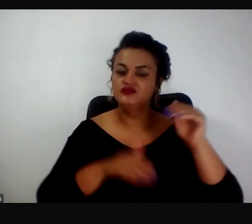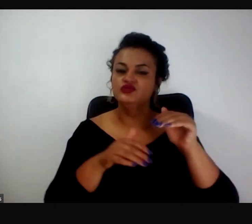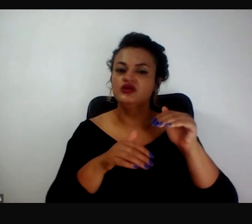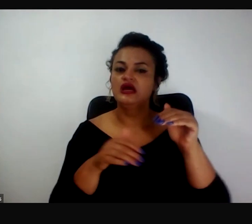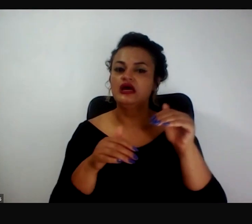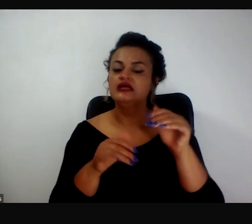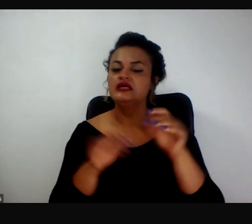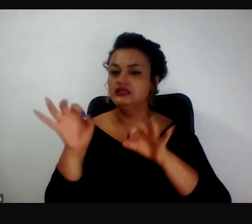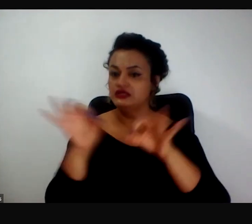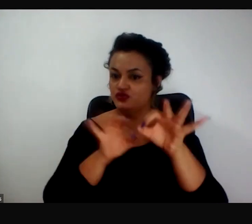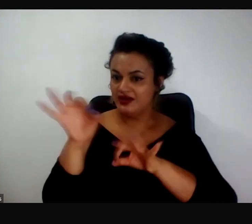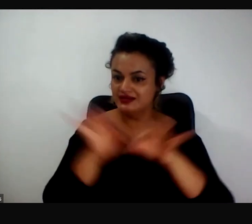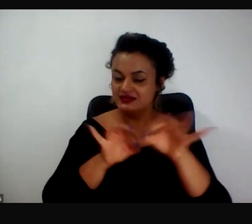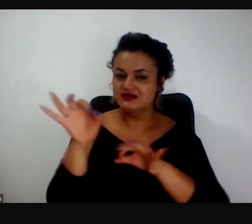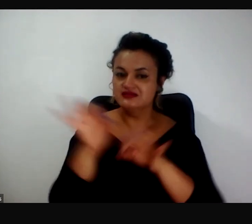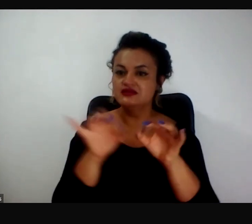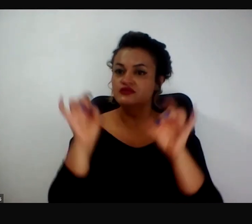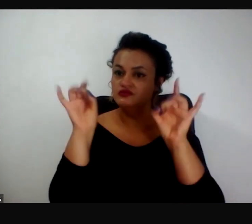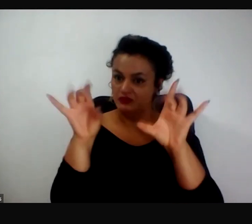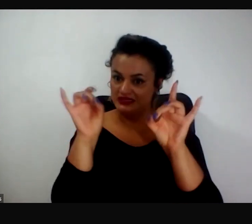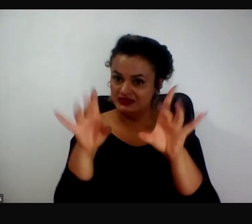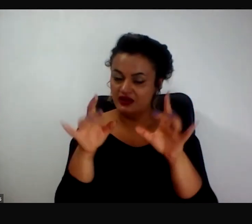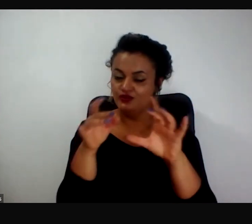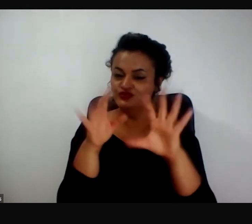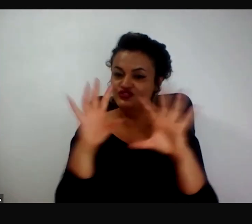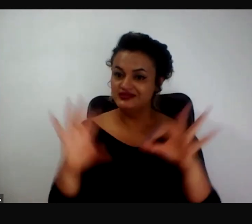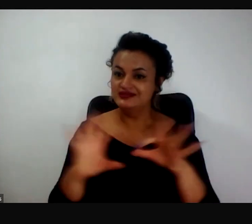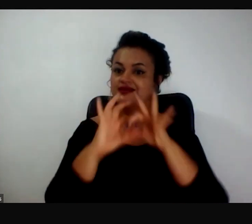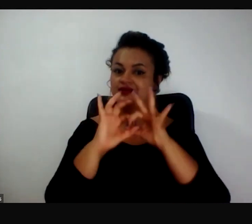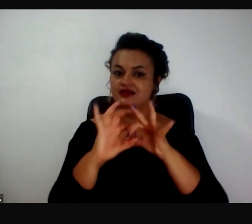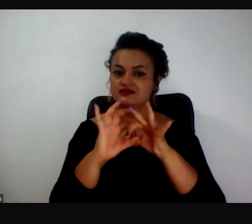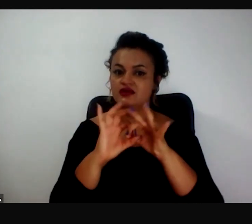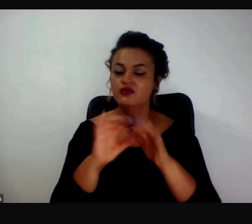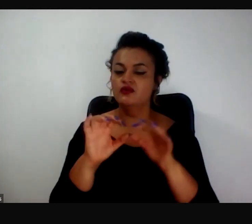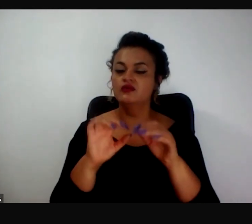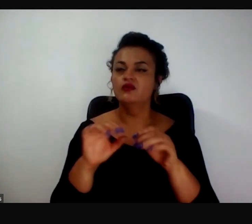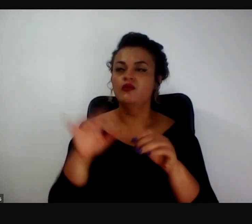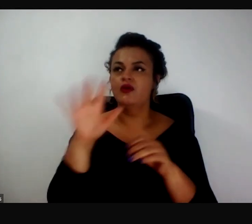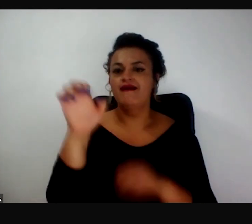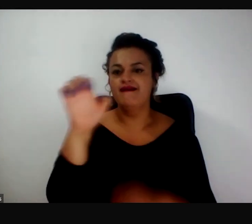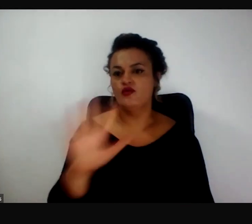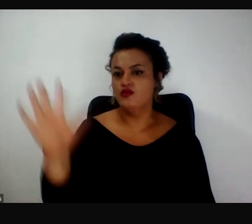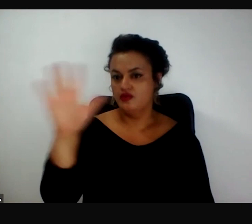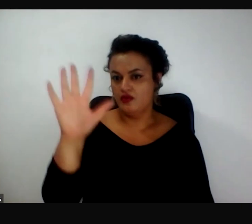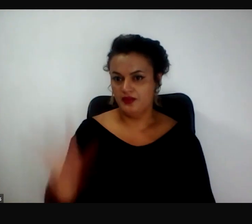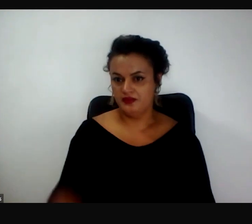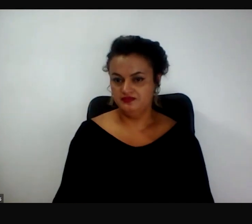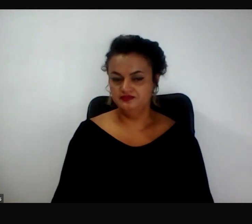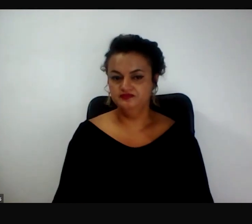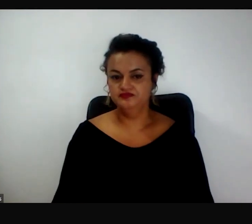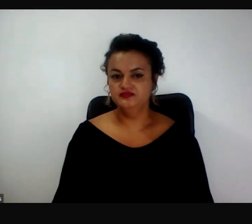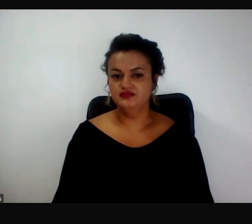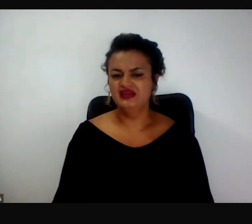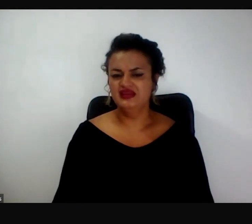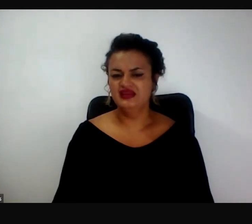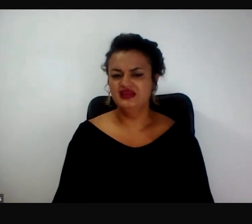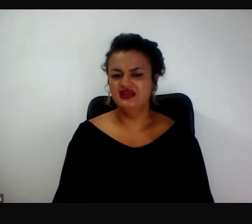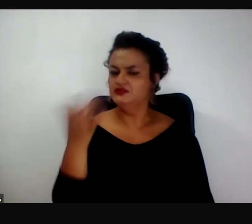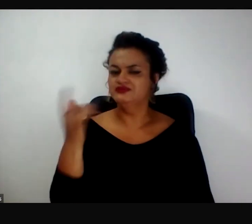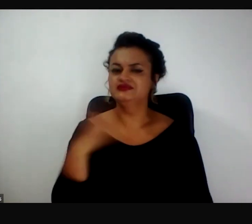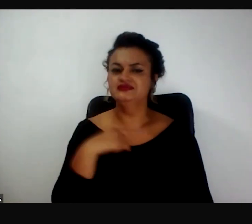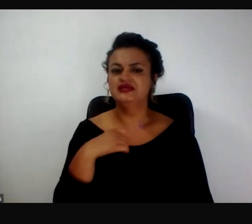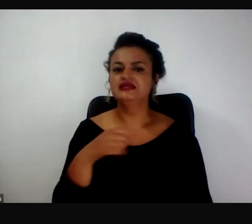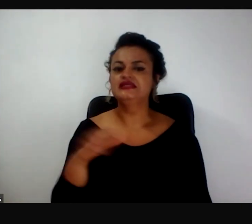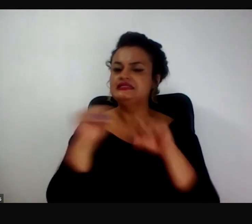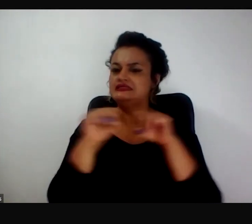dessa organização de especial integração que é a União Europeia. Então, falava que temos um sistema